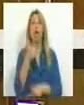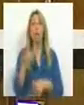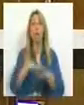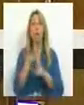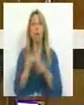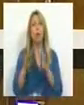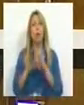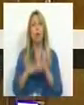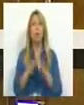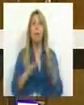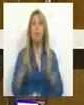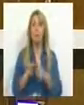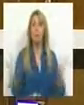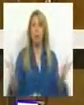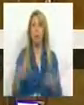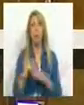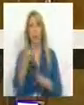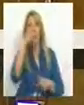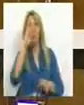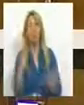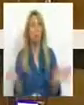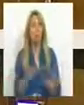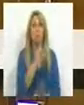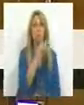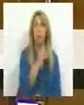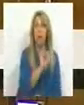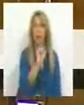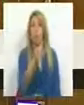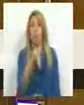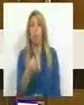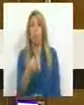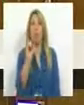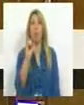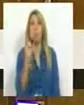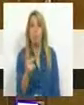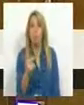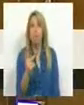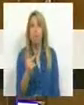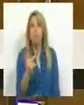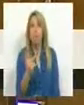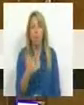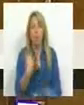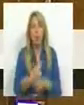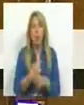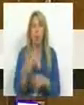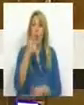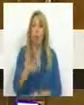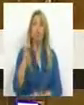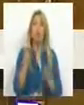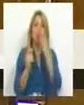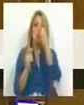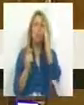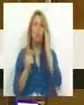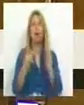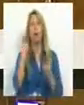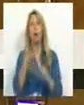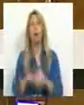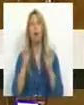Curiosamente, nem o Partido Socialista, nem o Partido Comunista, nem o Partido Ecologista aos Verdes, nem o Bloco de Esquerda